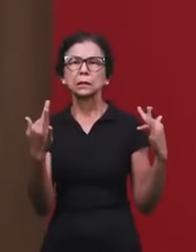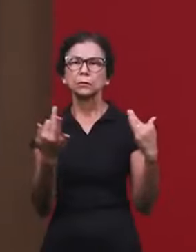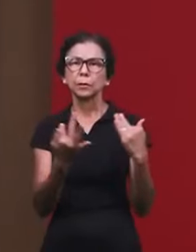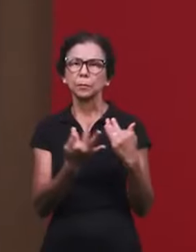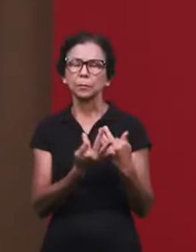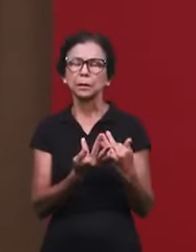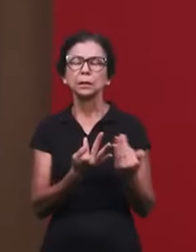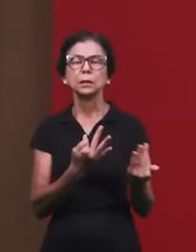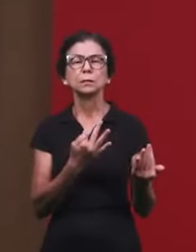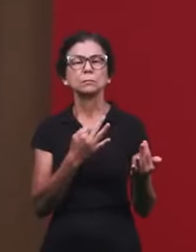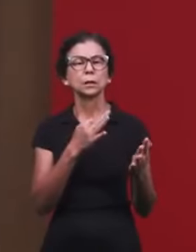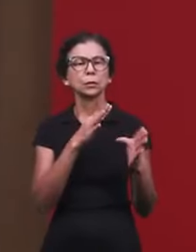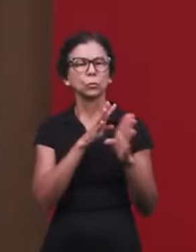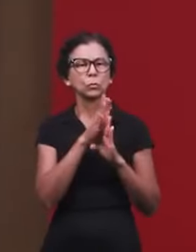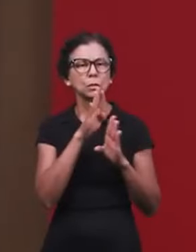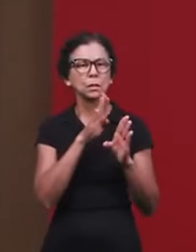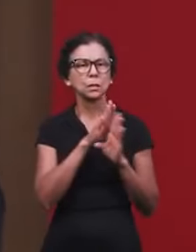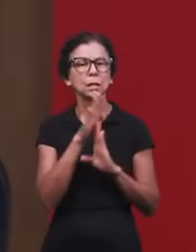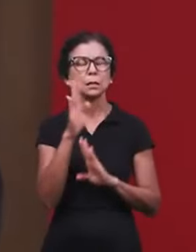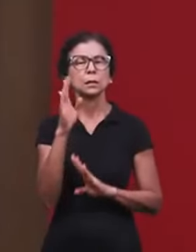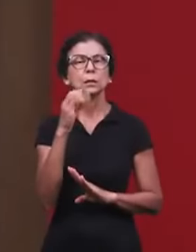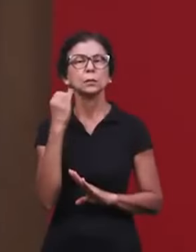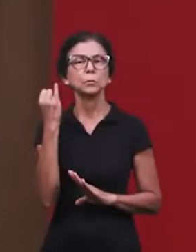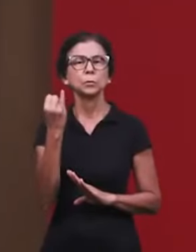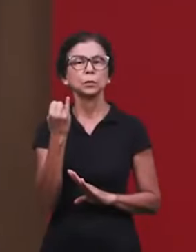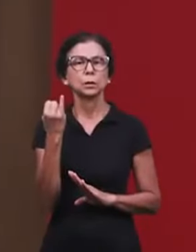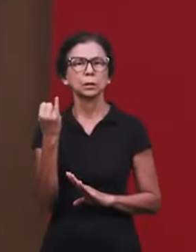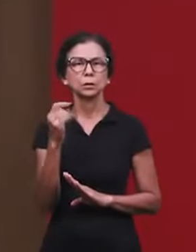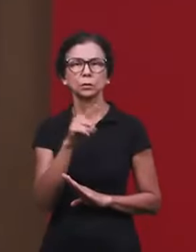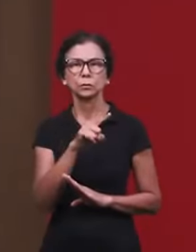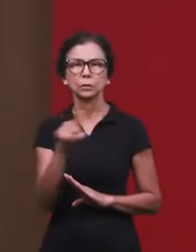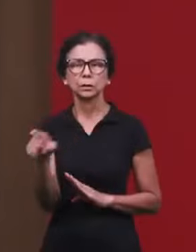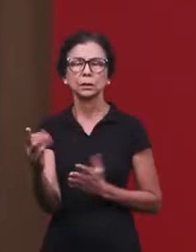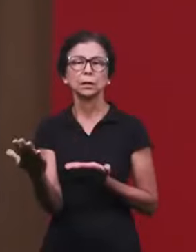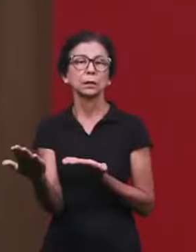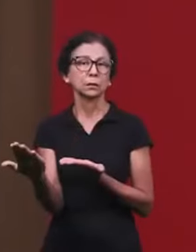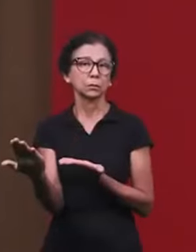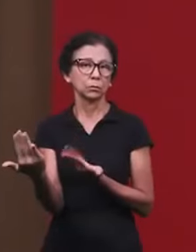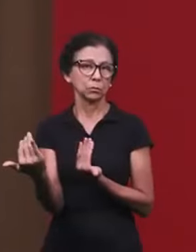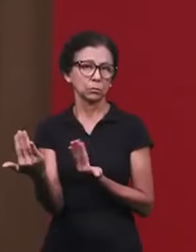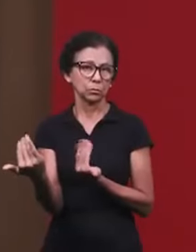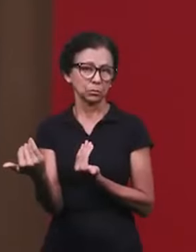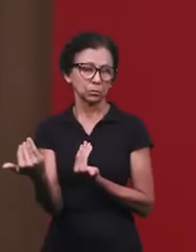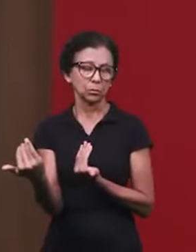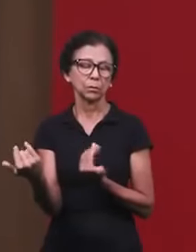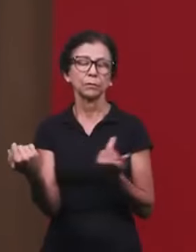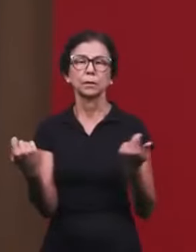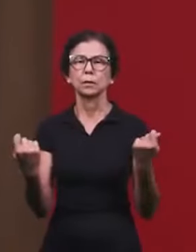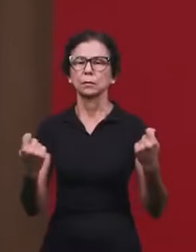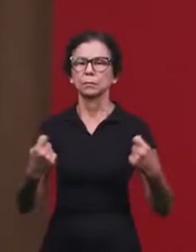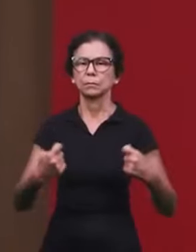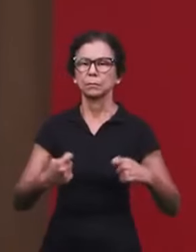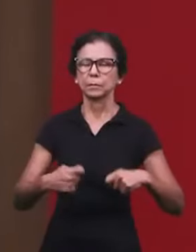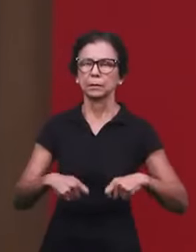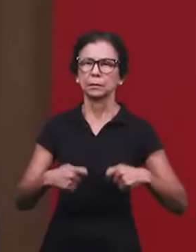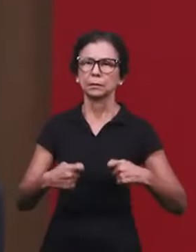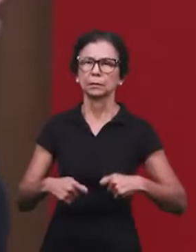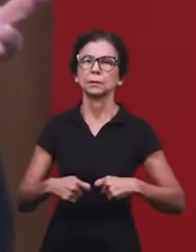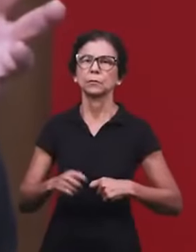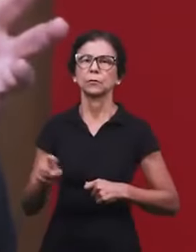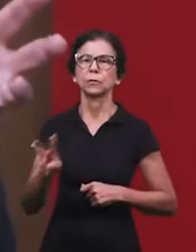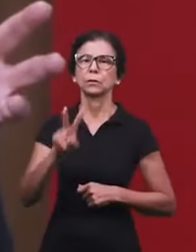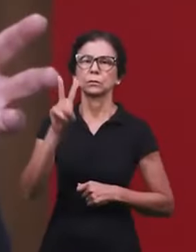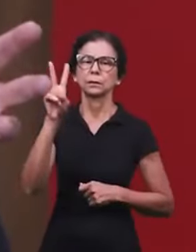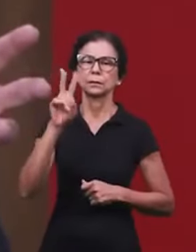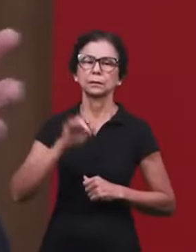mais importantes para o jovem então o jovem deve ver a sua família